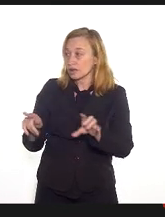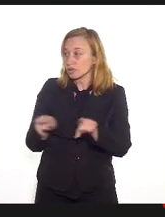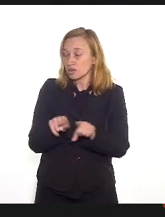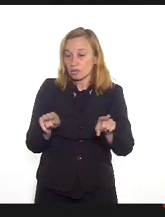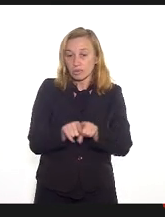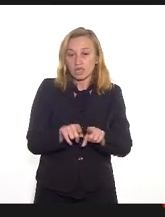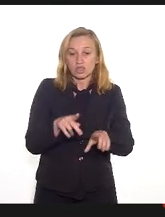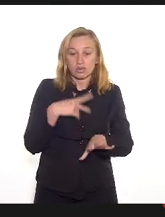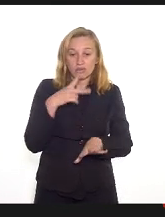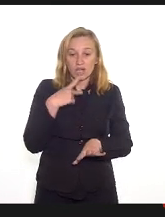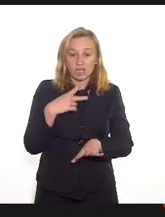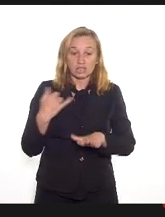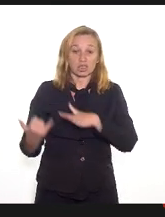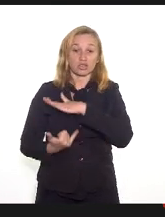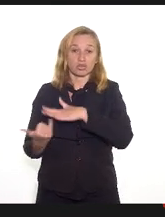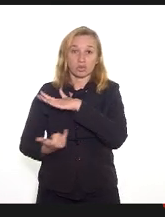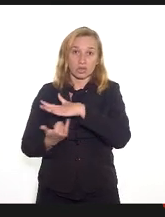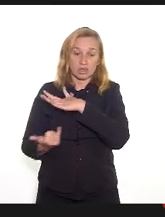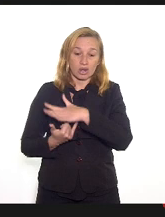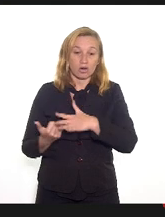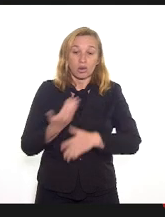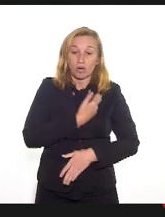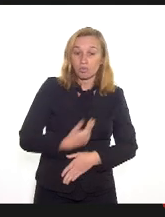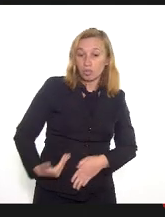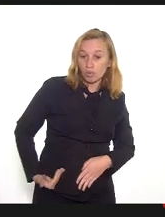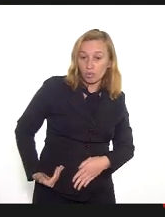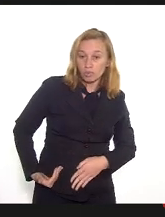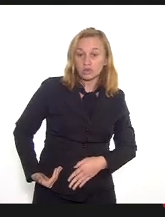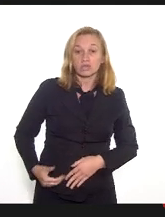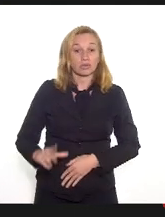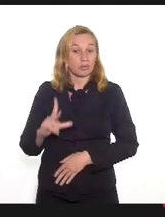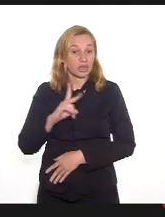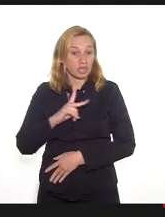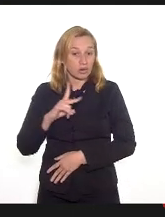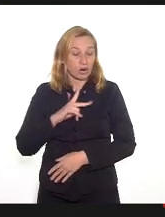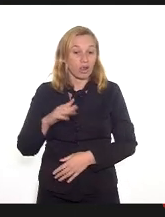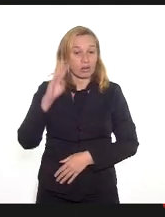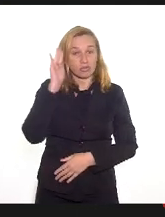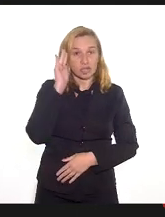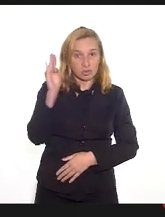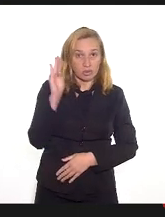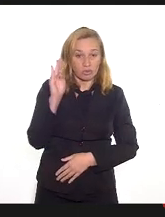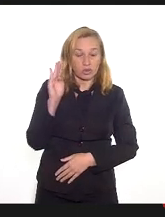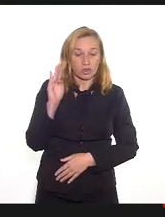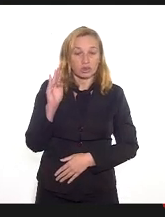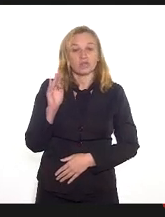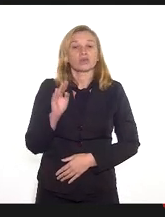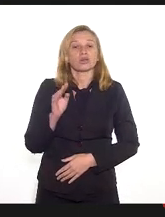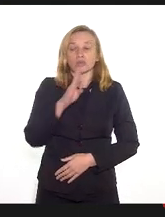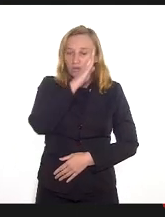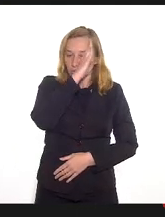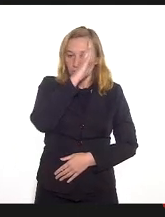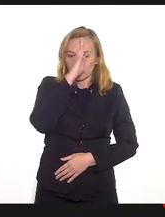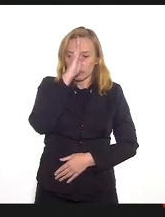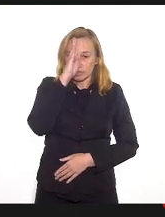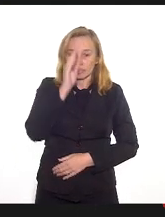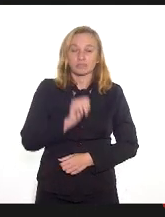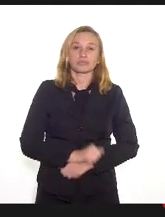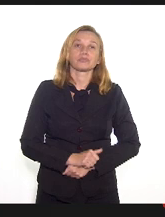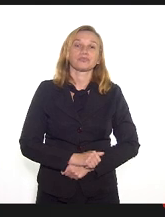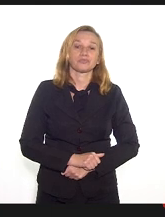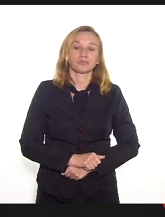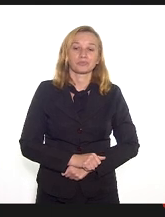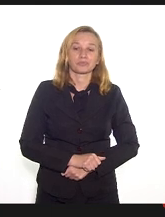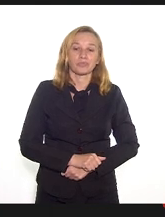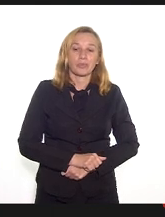reportando às instituições públicas, instituições privadas e, principalmente, o meio acadêmico, né?